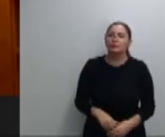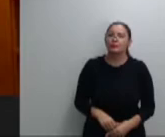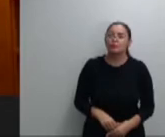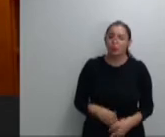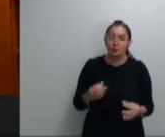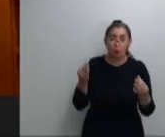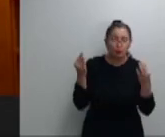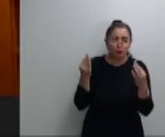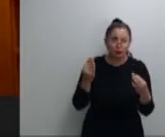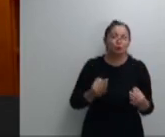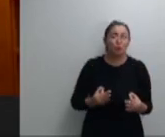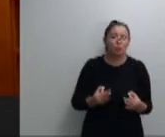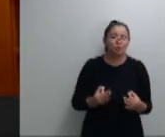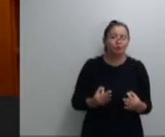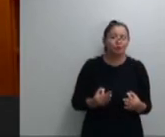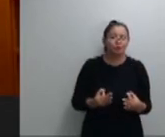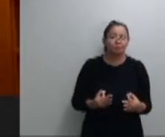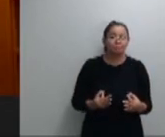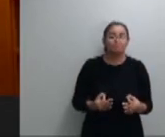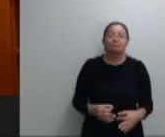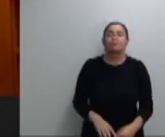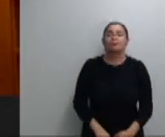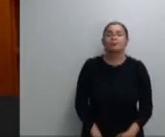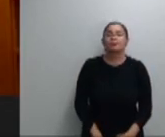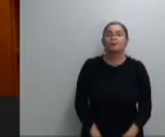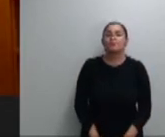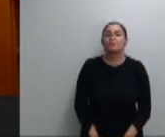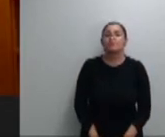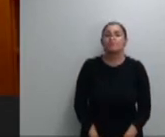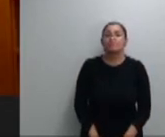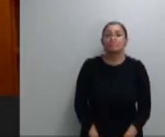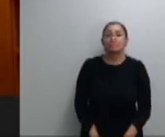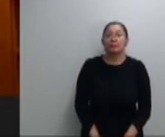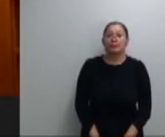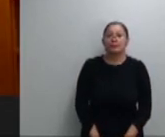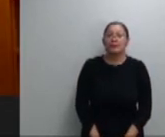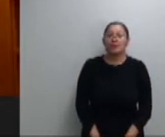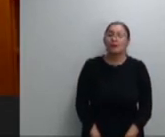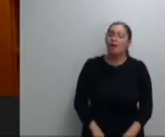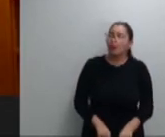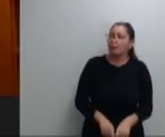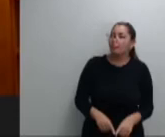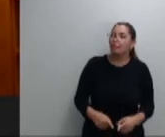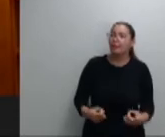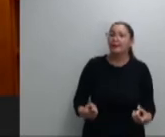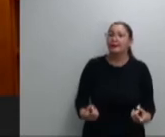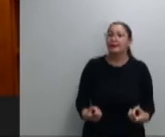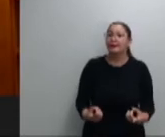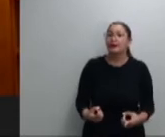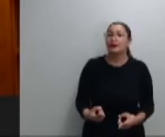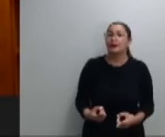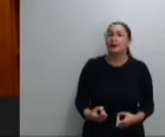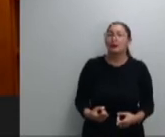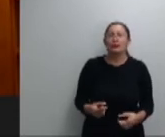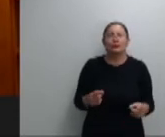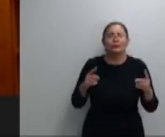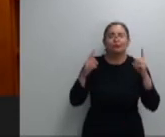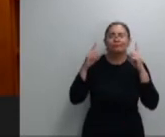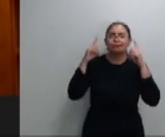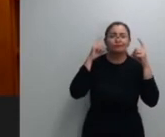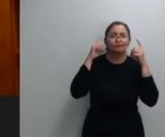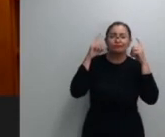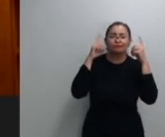no que diz respeito à legislação. Mas não tem nenhuma. Entretanto, eu cultivo a dúvida de que